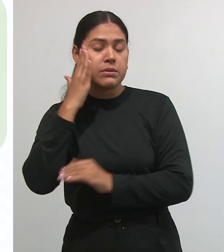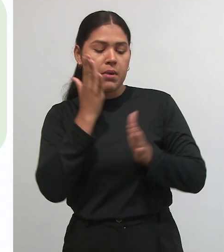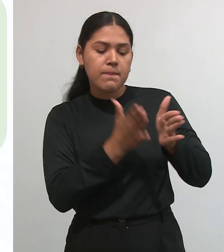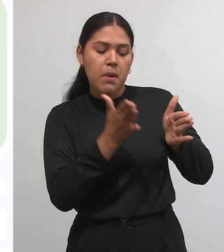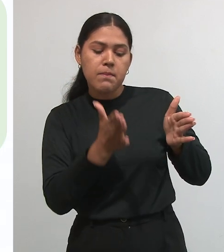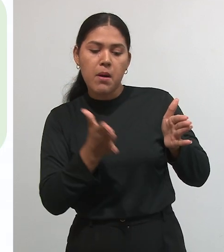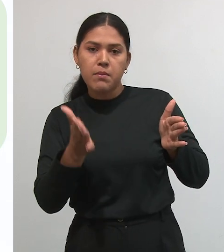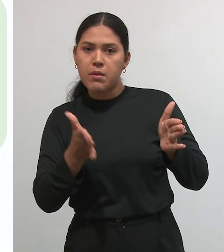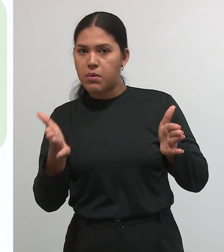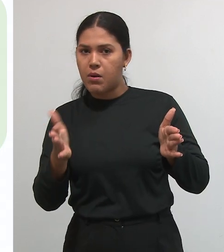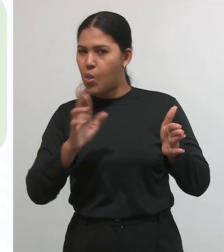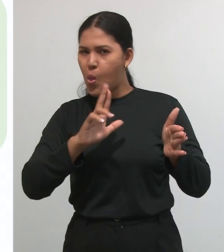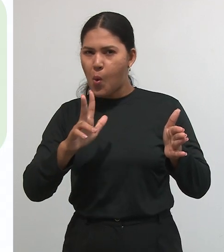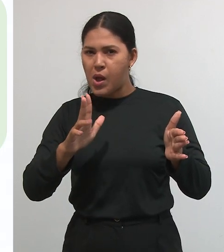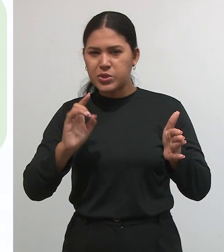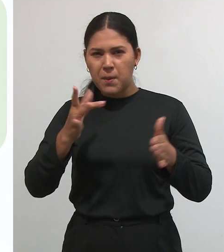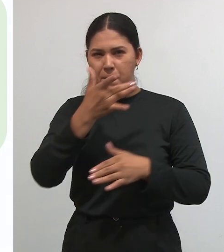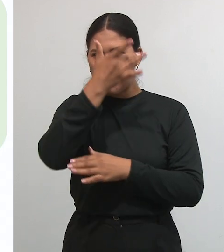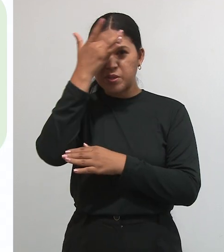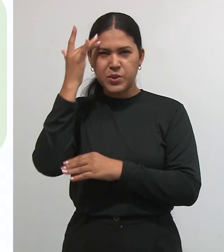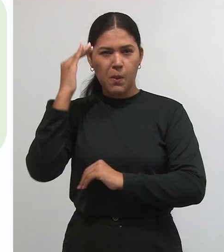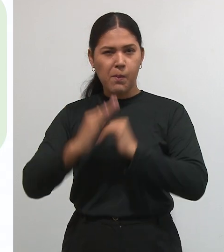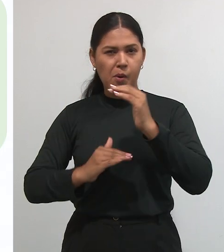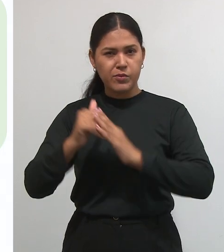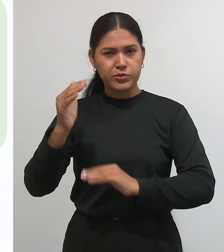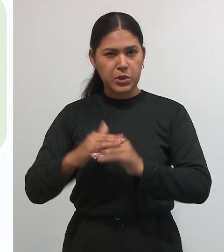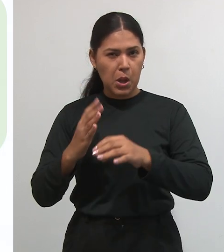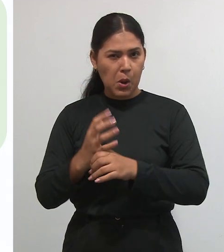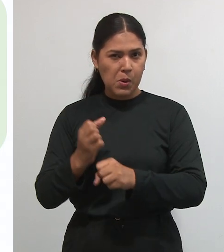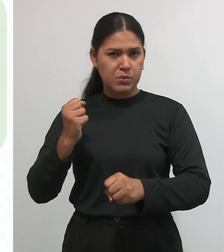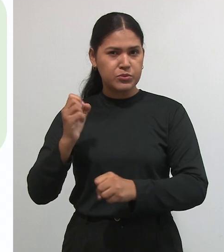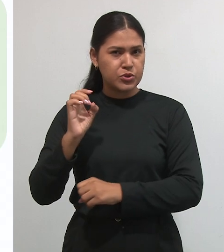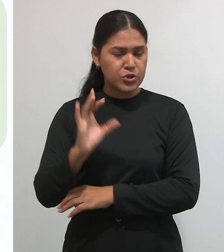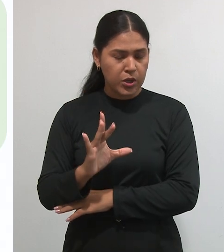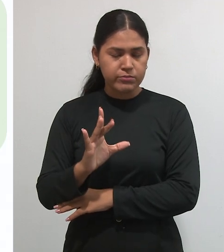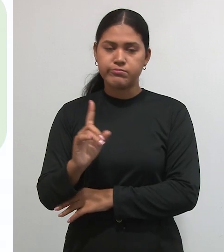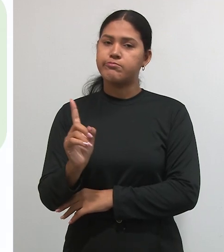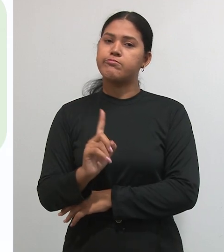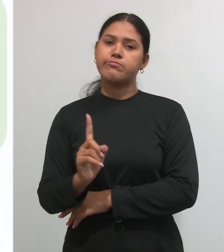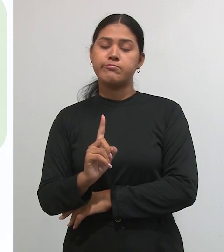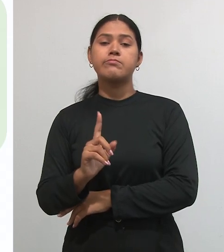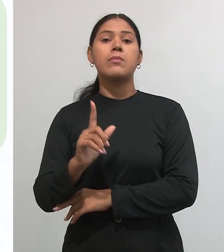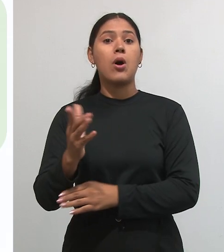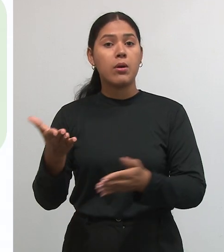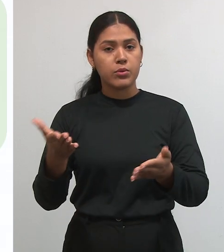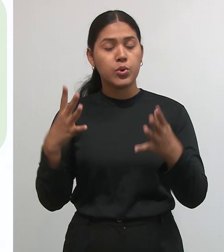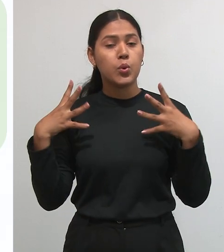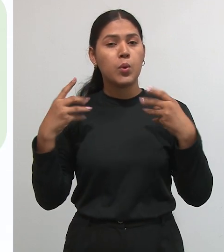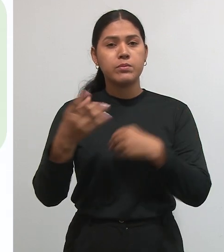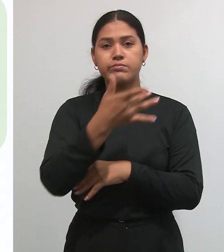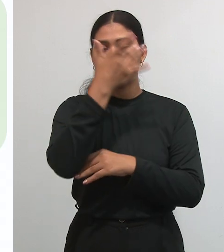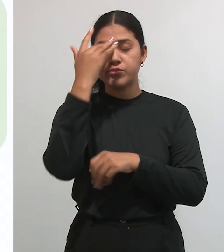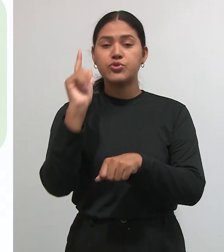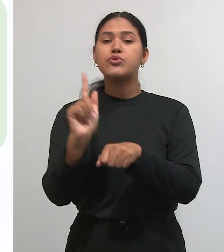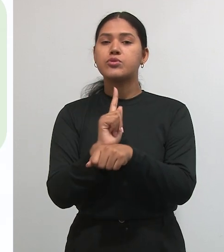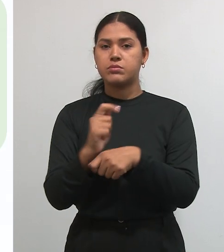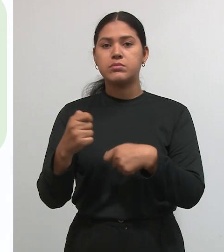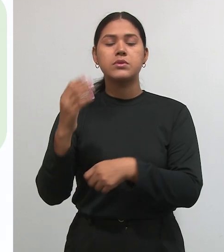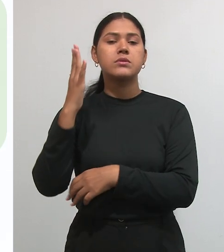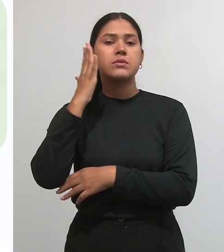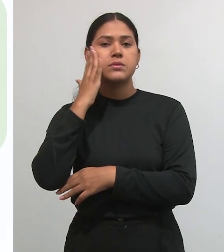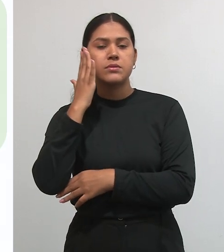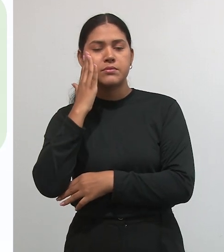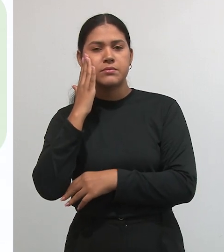procedimentos. Não é só apenas para o contador, não. Ou agora também foi atualizado, né? Profissional da contabilidade. Bom, e